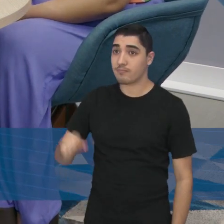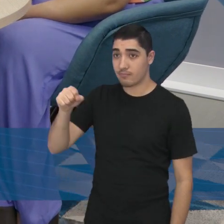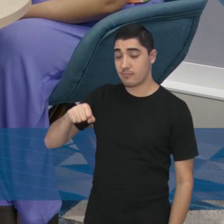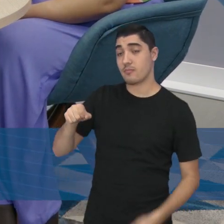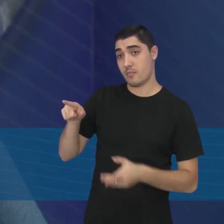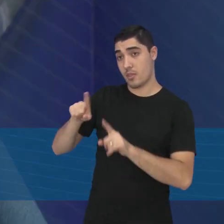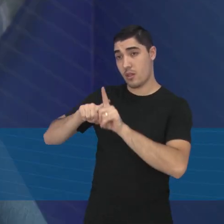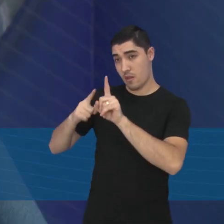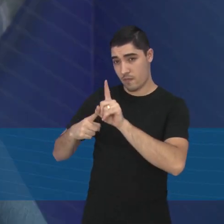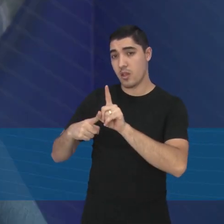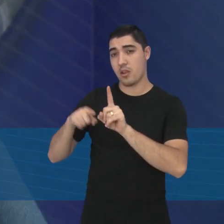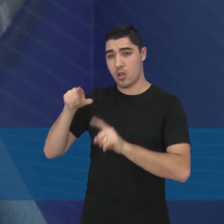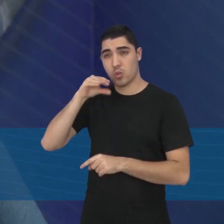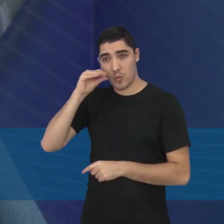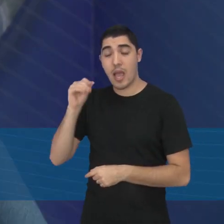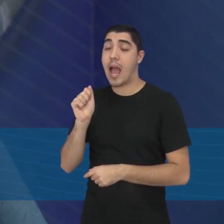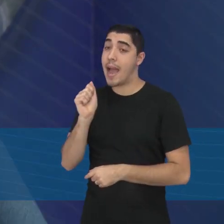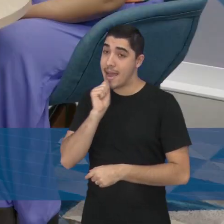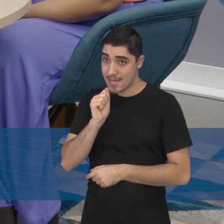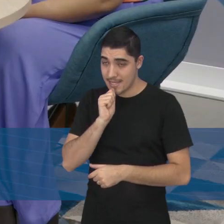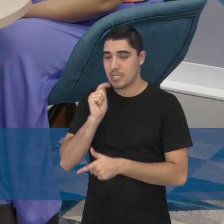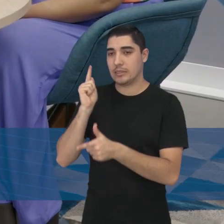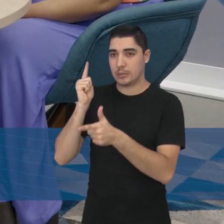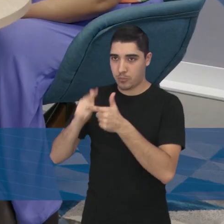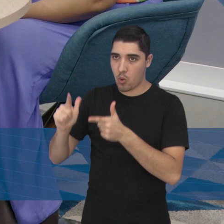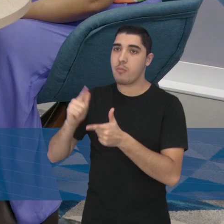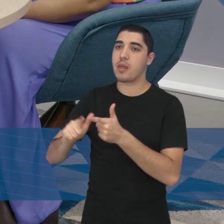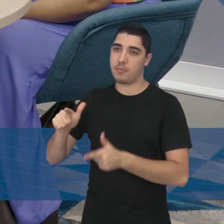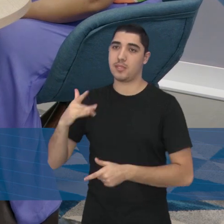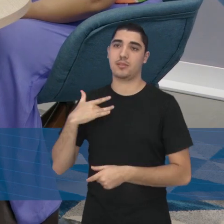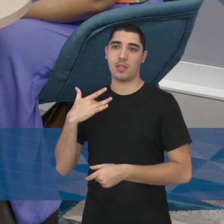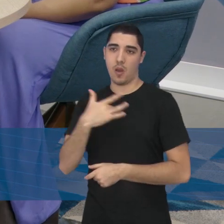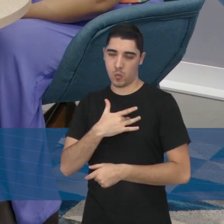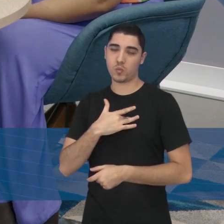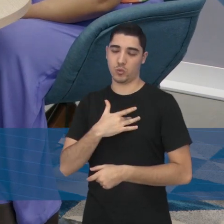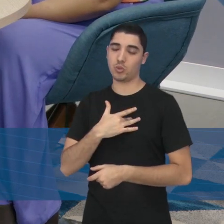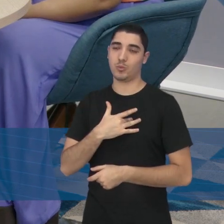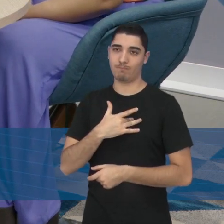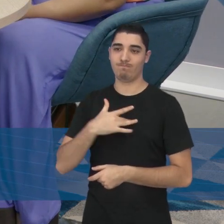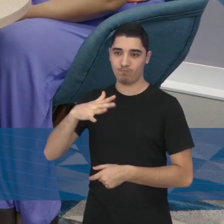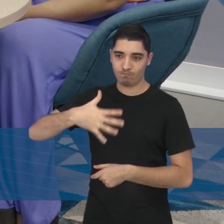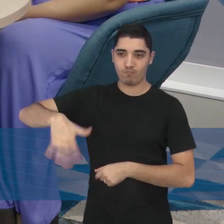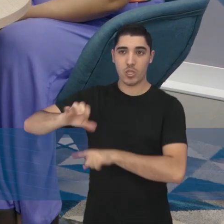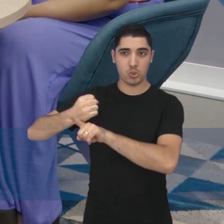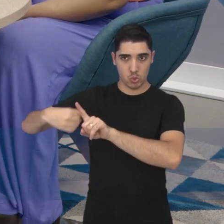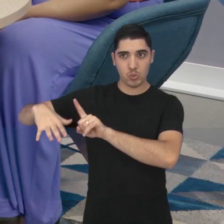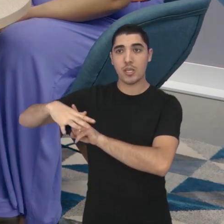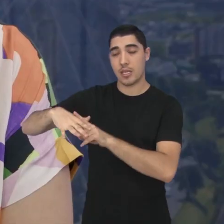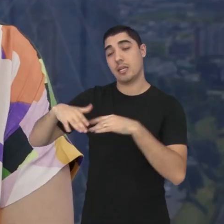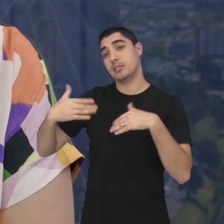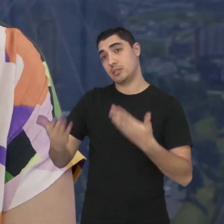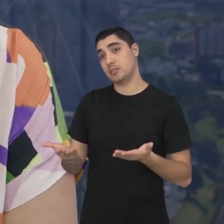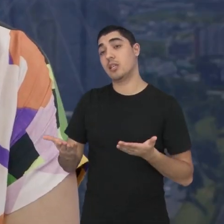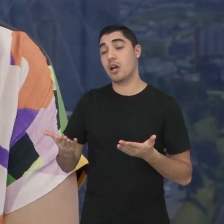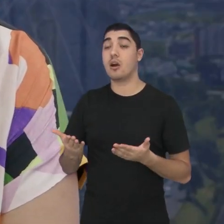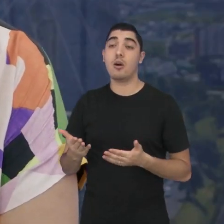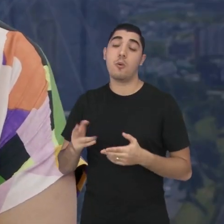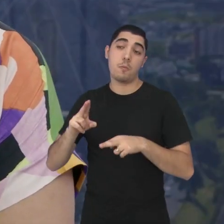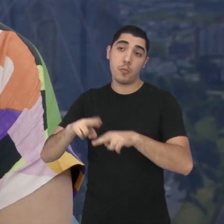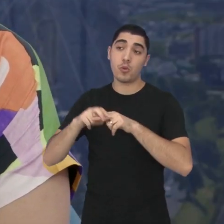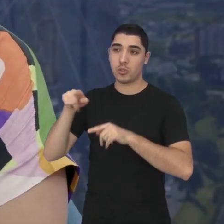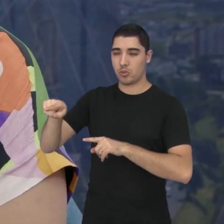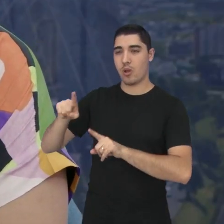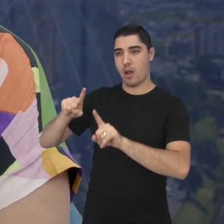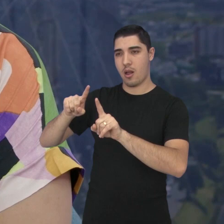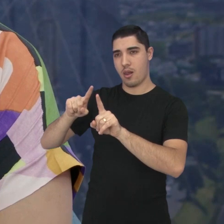a gravidez na adolescência ainda é um problema de saúde pública. Né? Não é à toa que